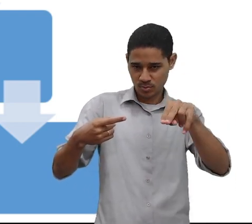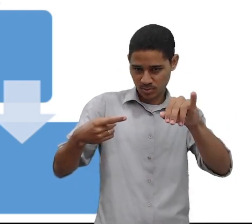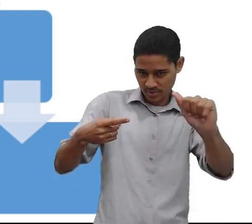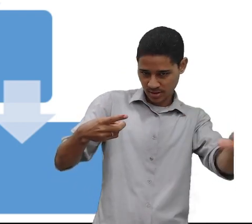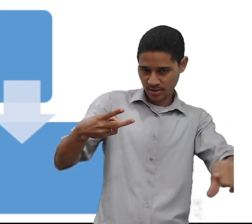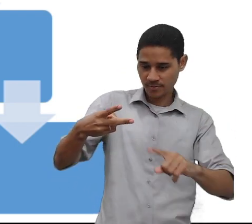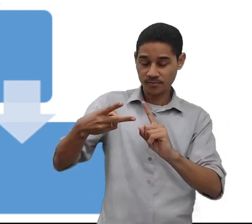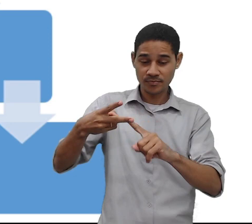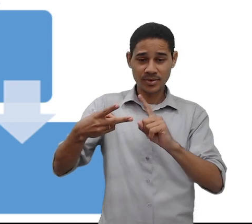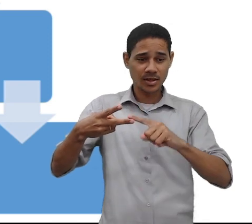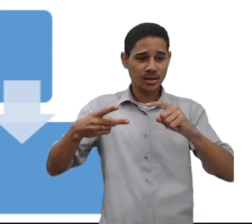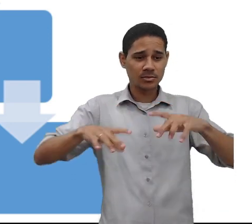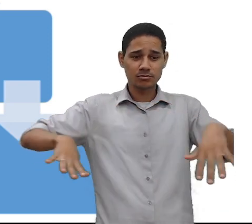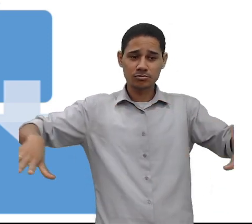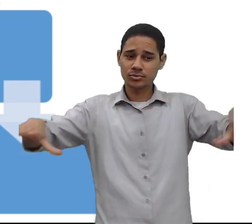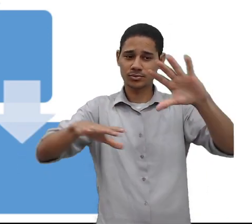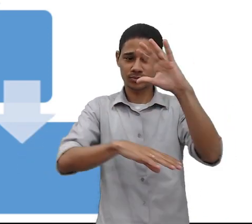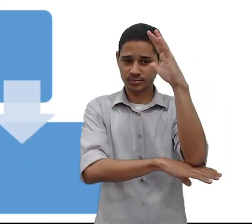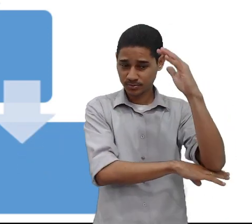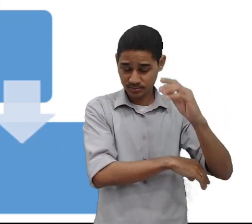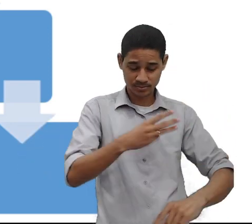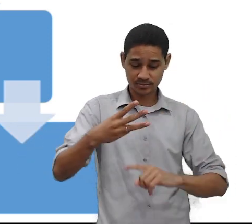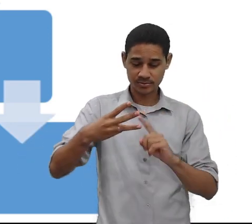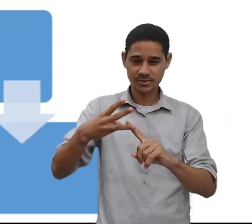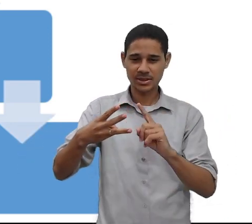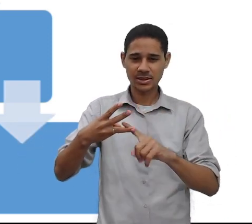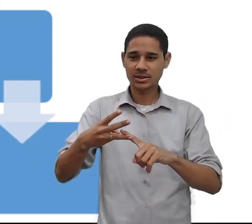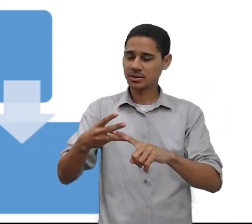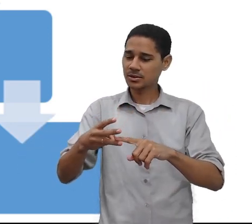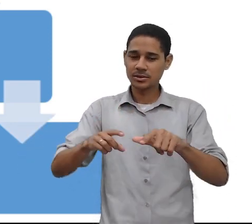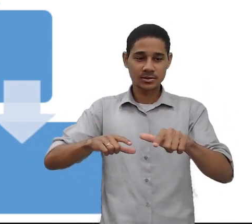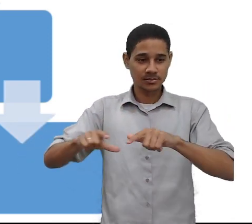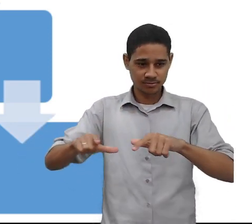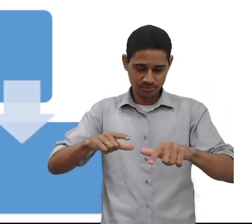acidente ambiental, acidente operacional e